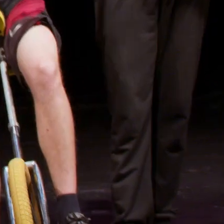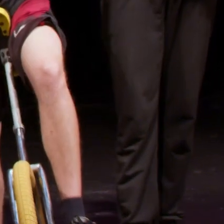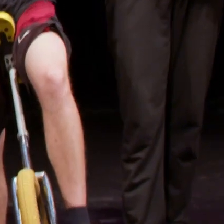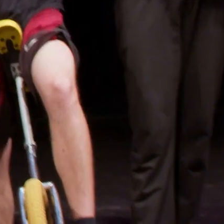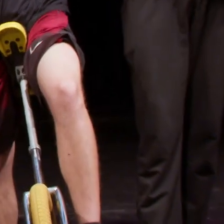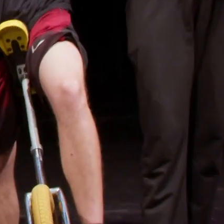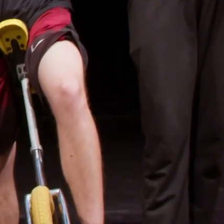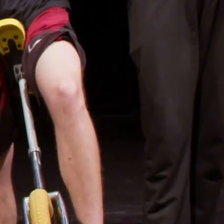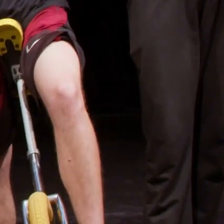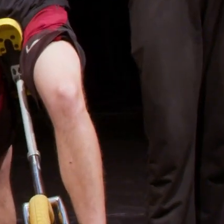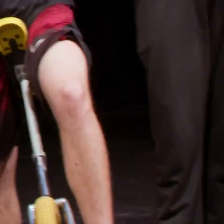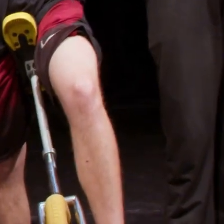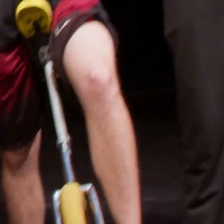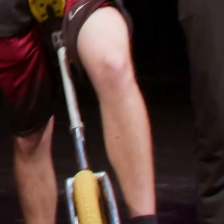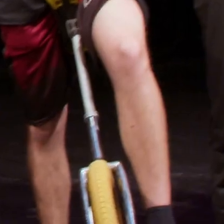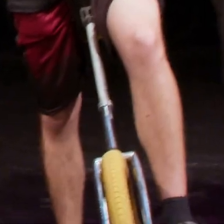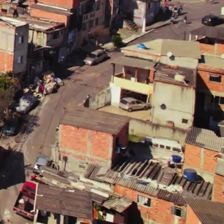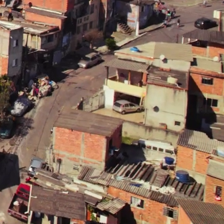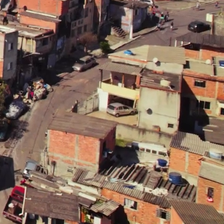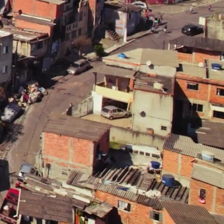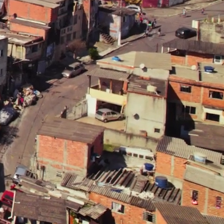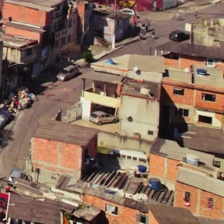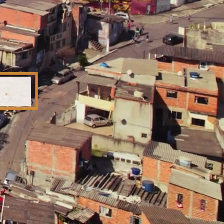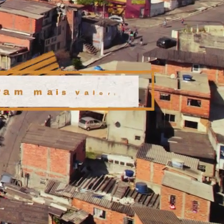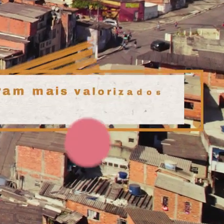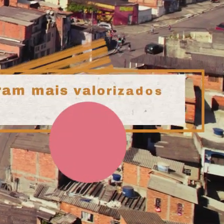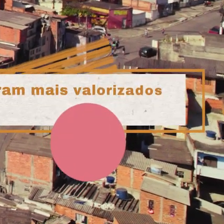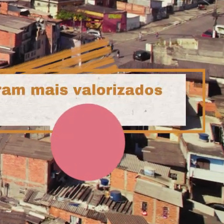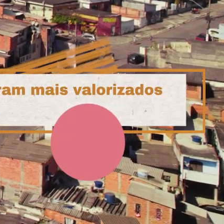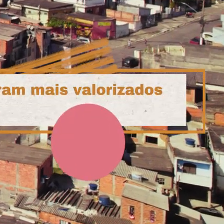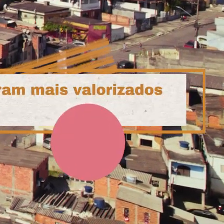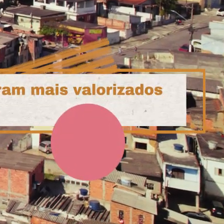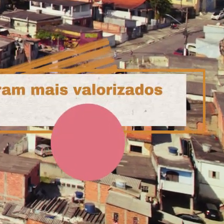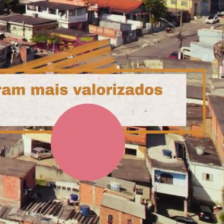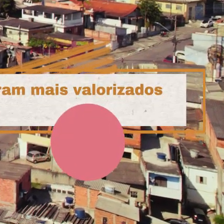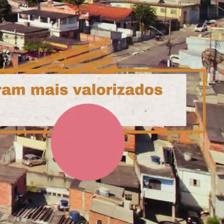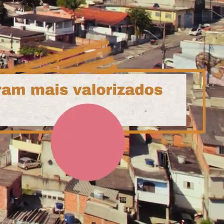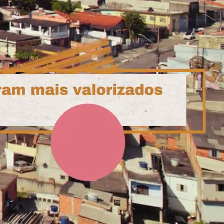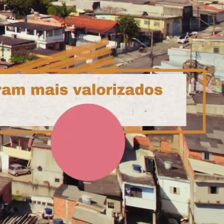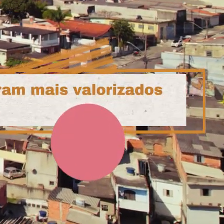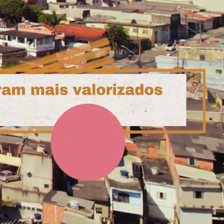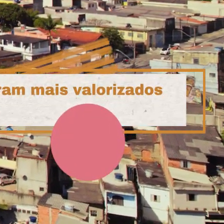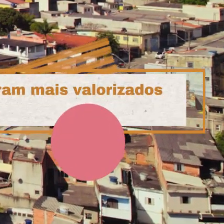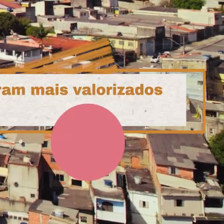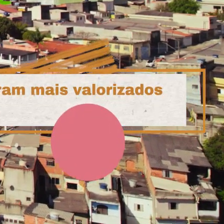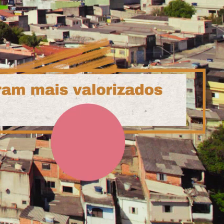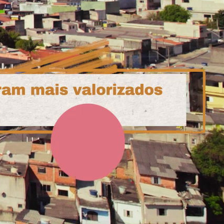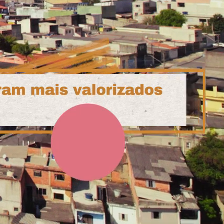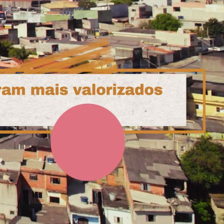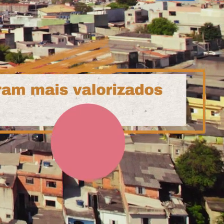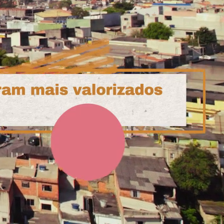com identidade visual própria. 2 mulheres sorrindo e aprimoraram sua organização interna. Estação de trem e